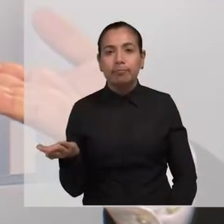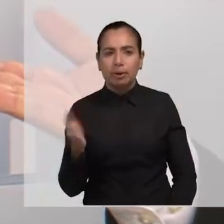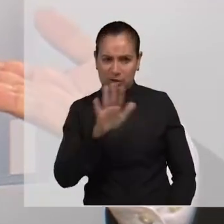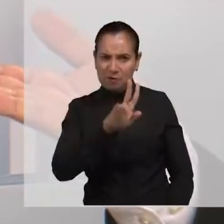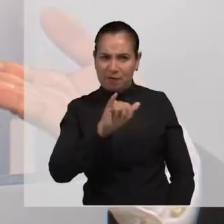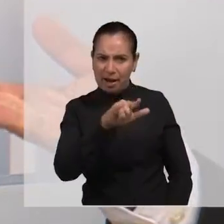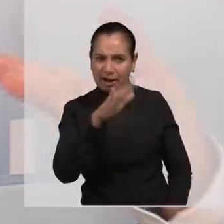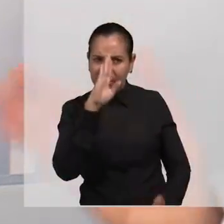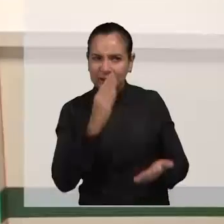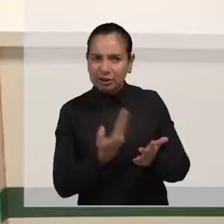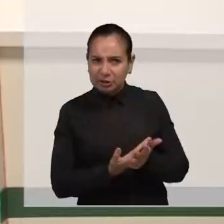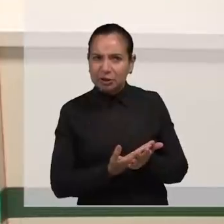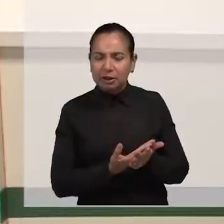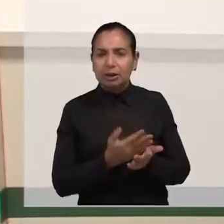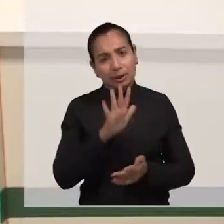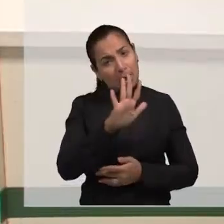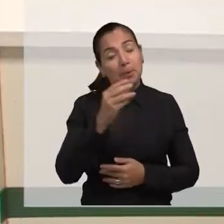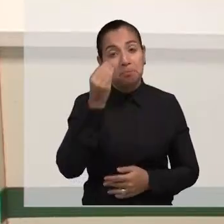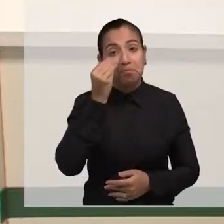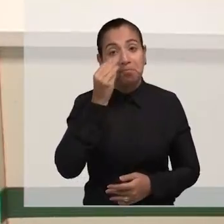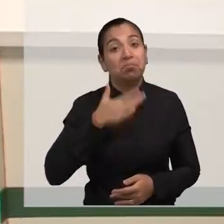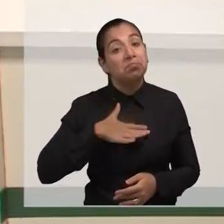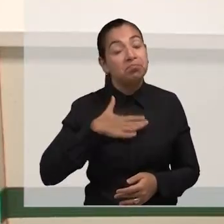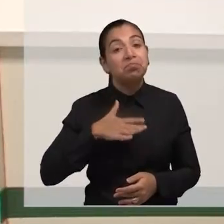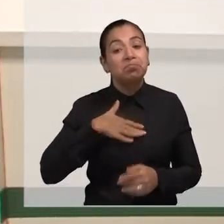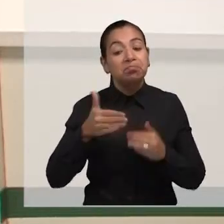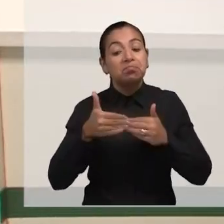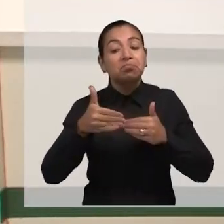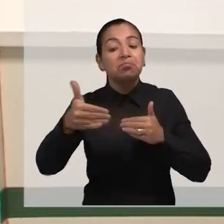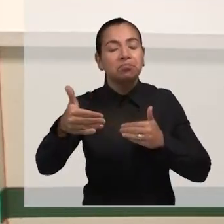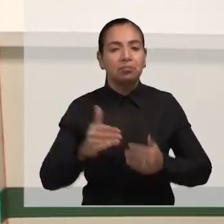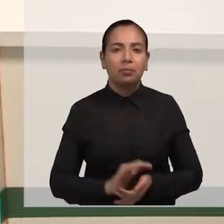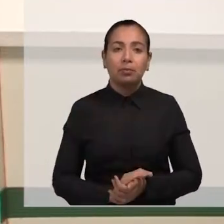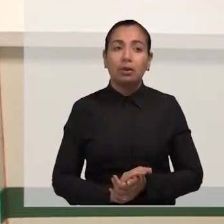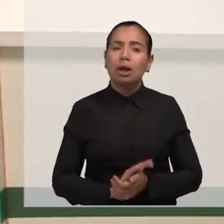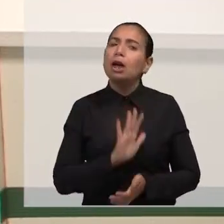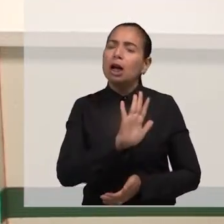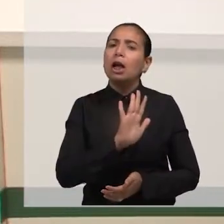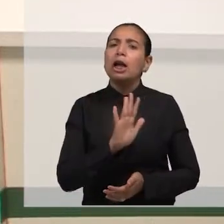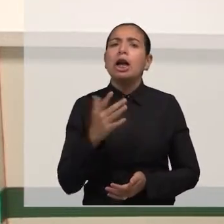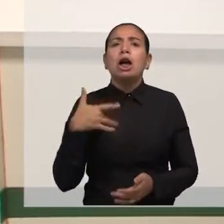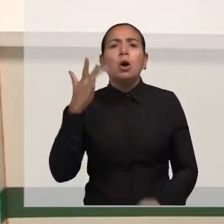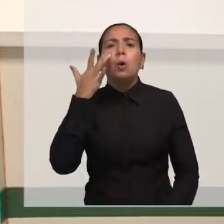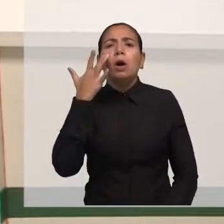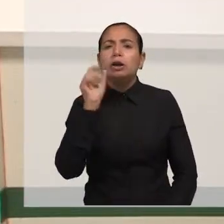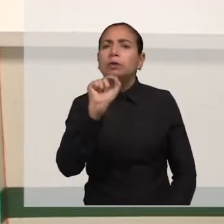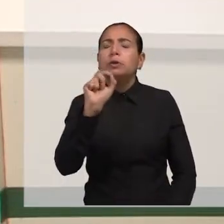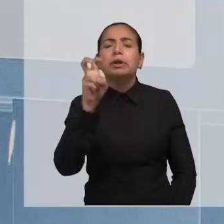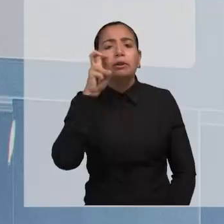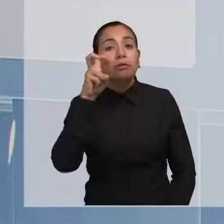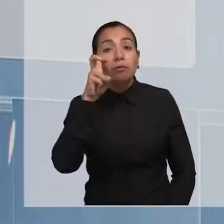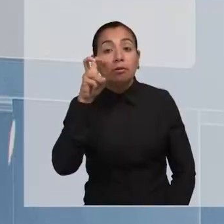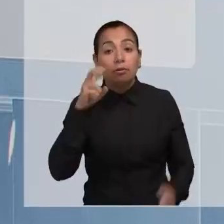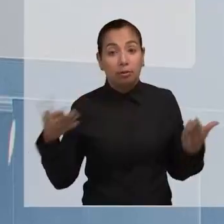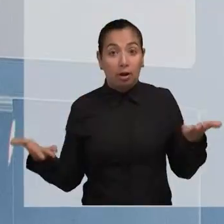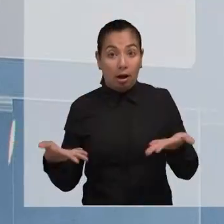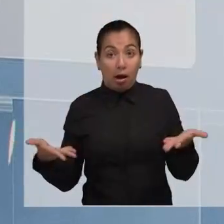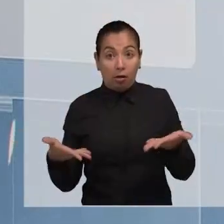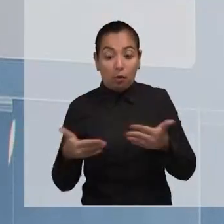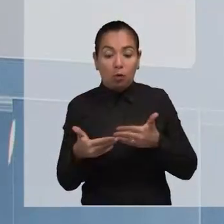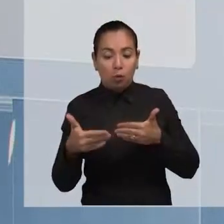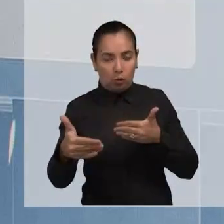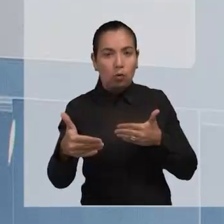vai fazer isso também? Eu acho. Até pelo estilo dele. Eu acho que agora, domingo agora, ou essa quinta-feira agora,